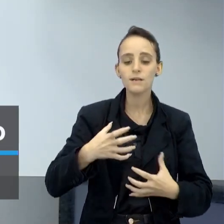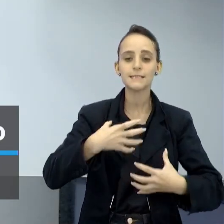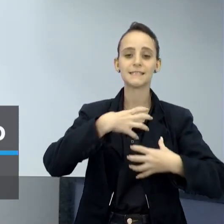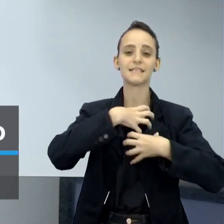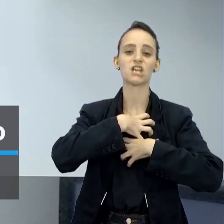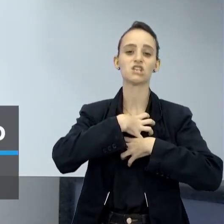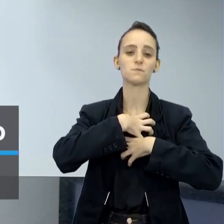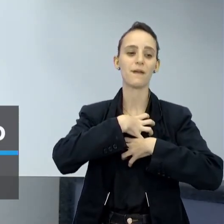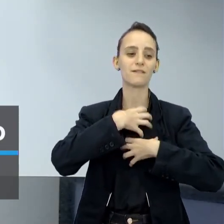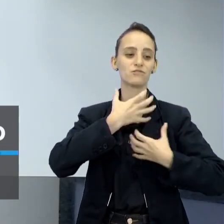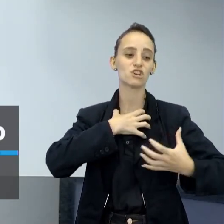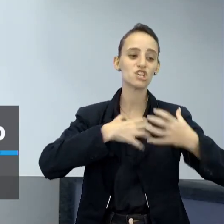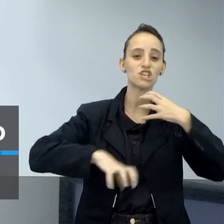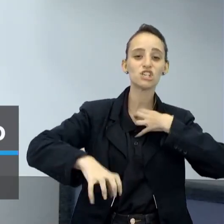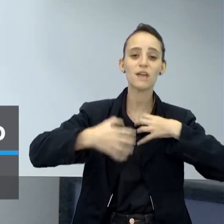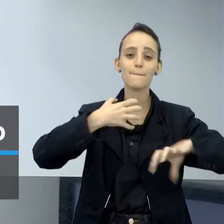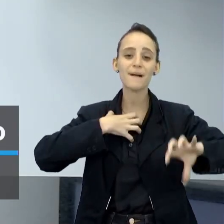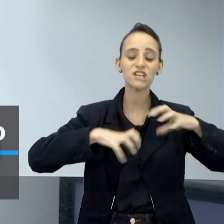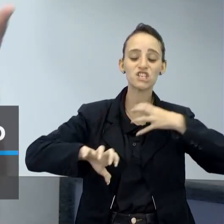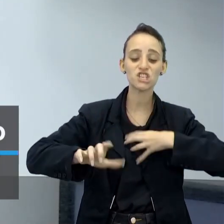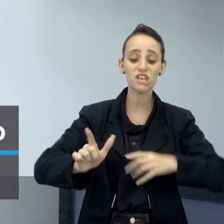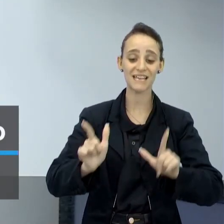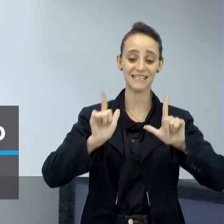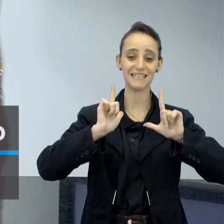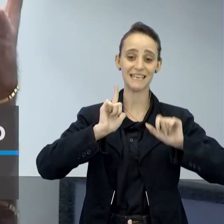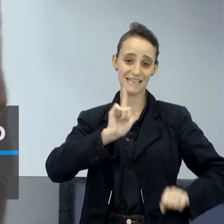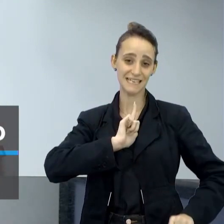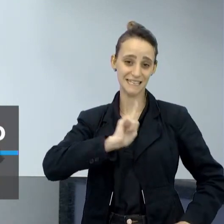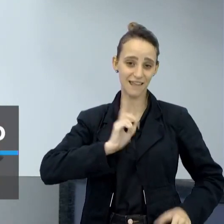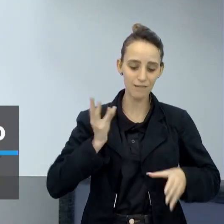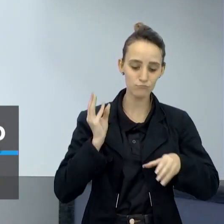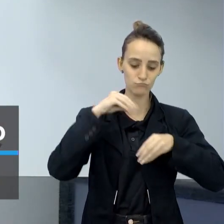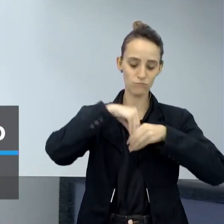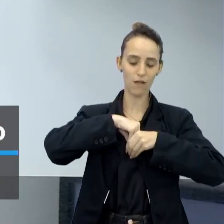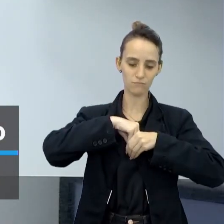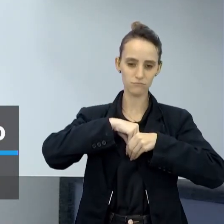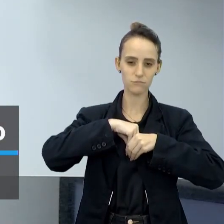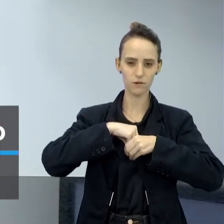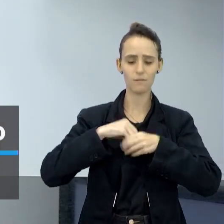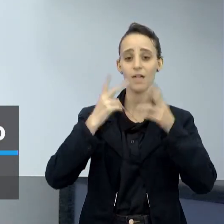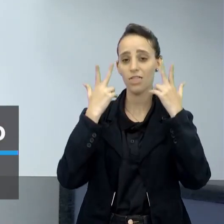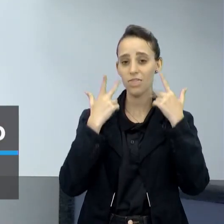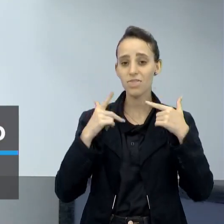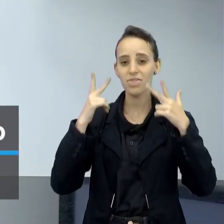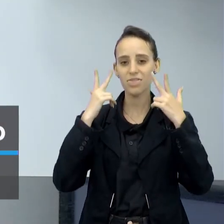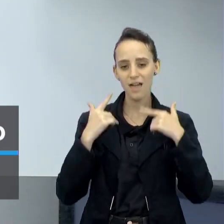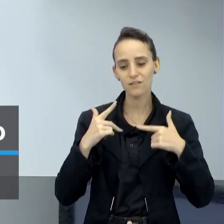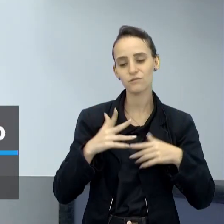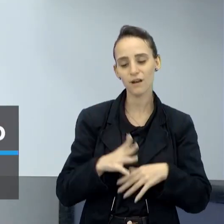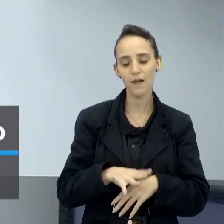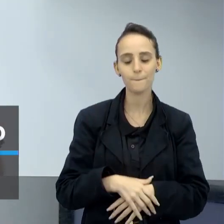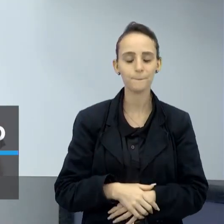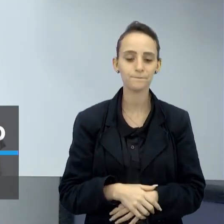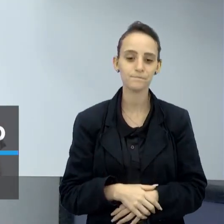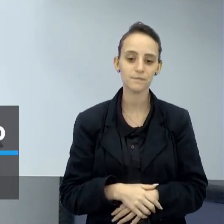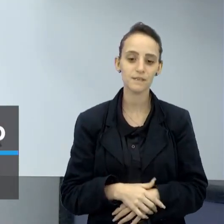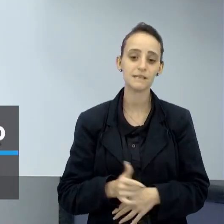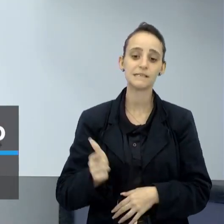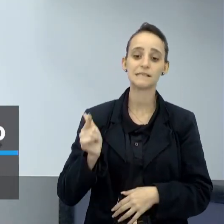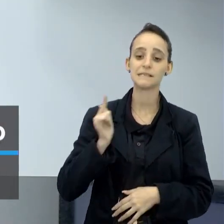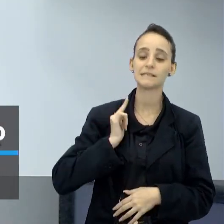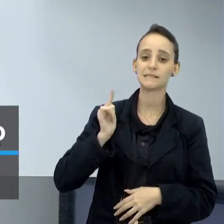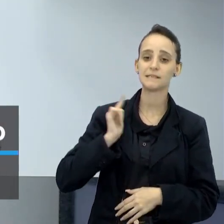de solidariedade que é desperto, né? Disperso dentro desse processo. Então são várias ramificações que a gente tem dentro